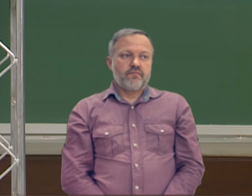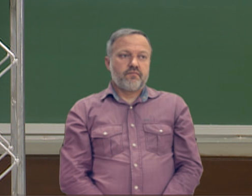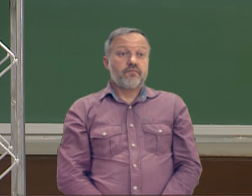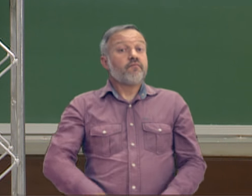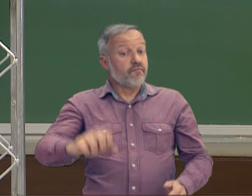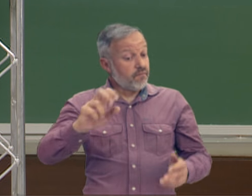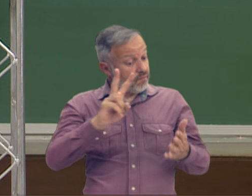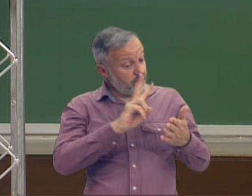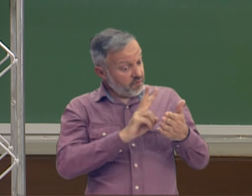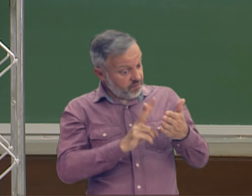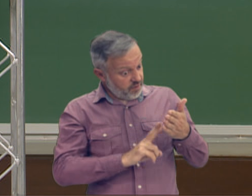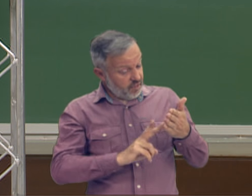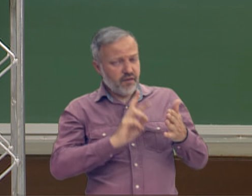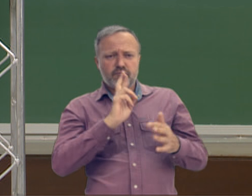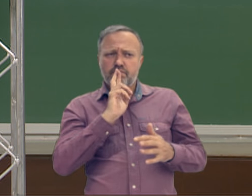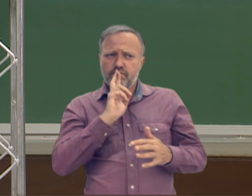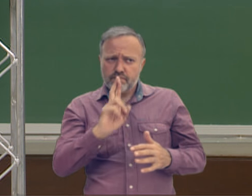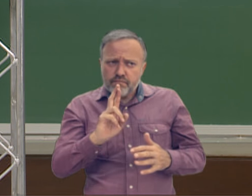Leram? Responderam?